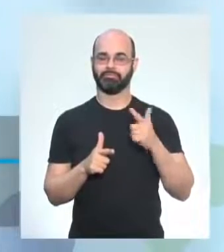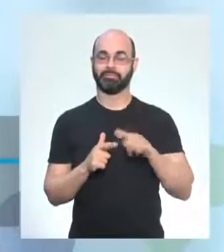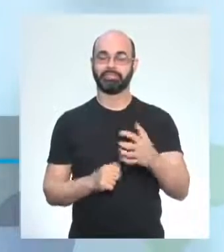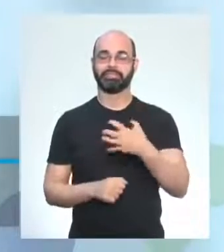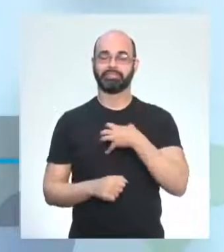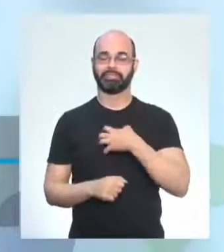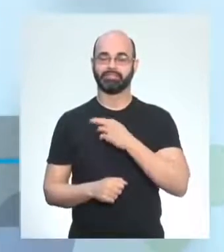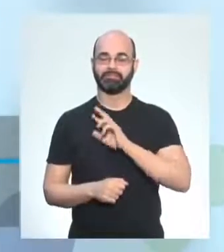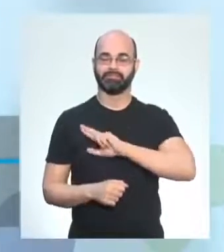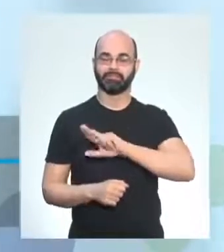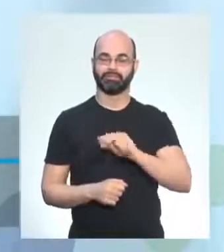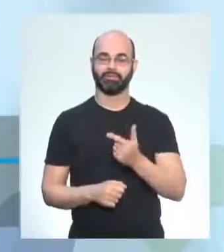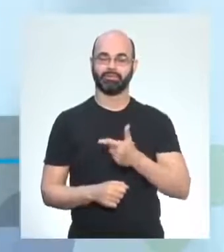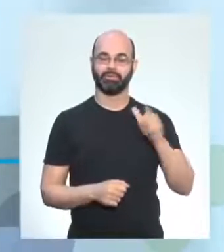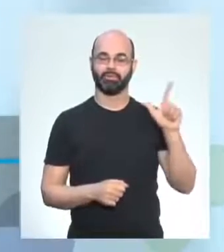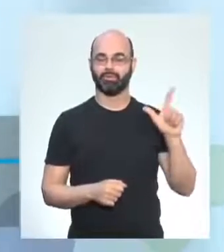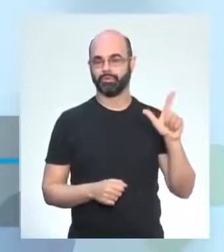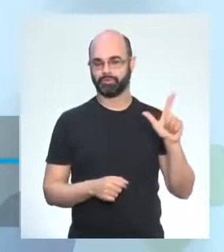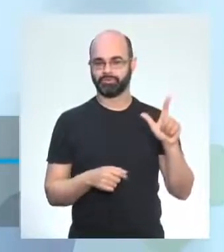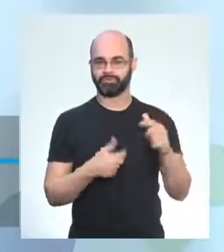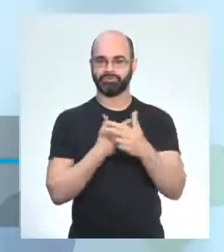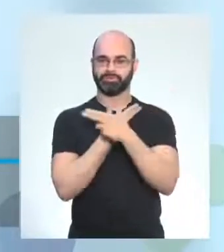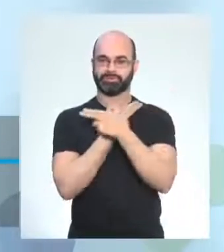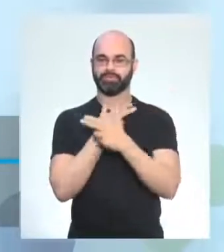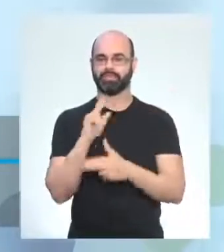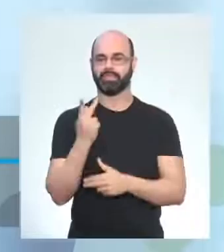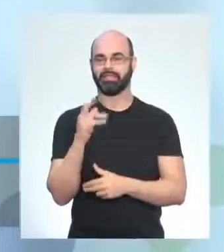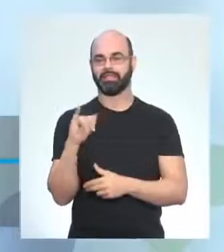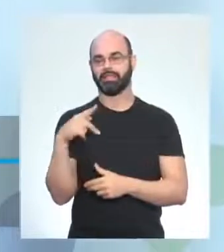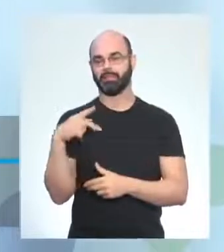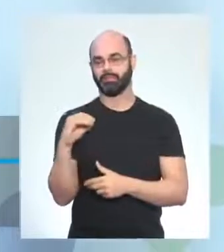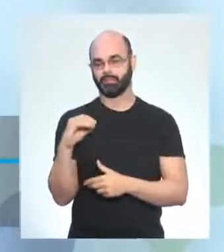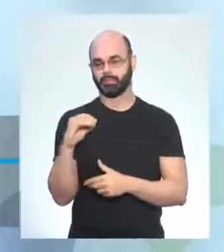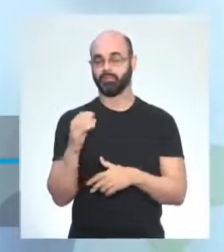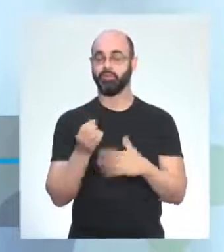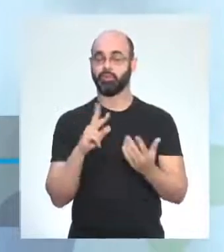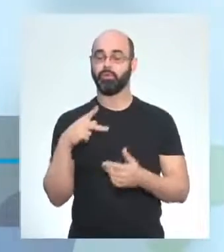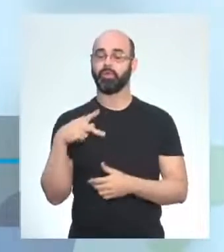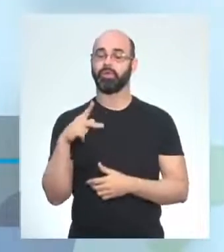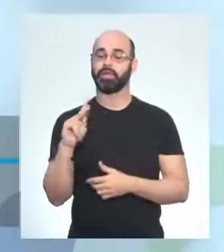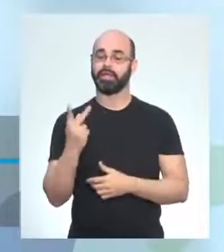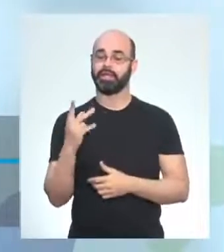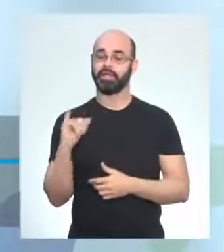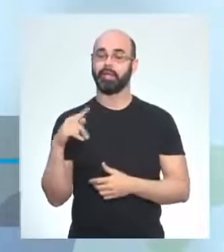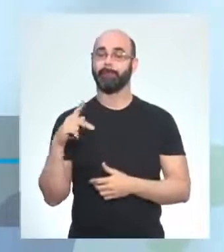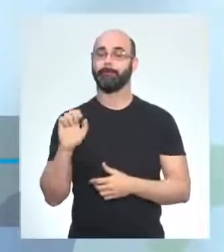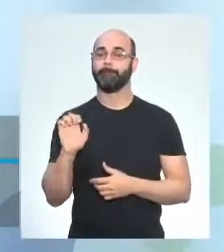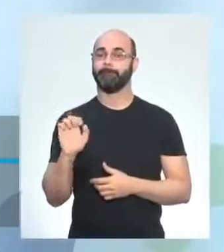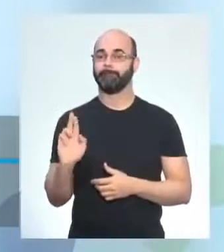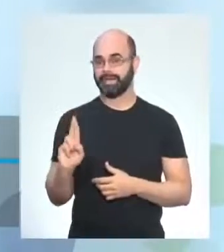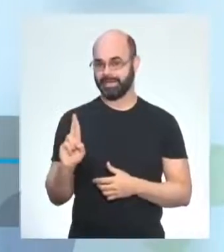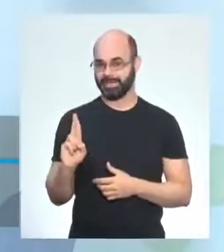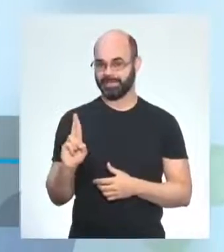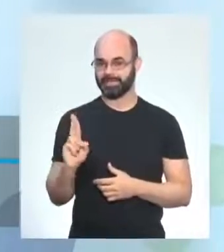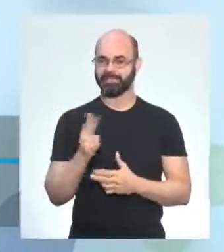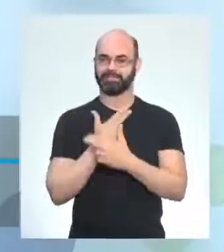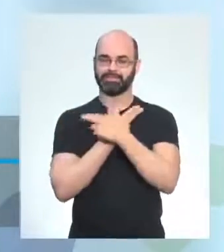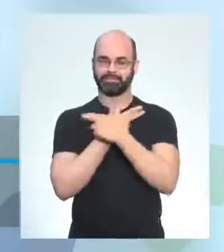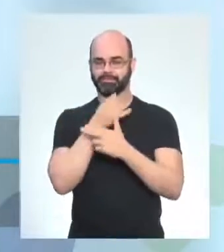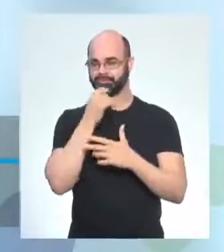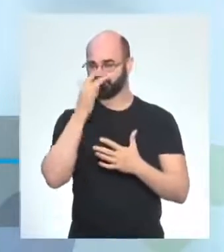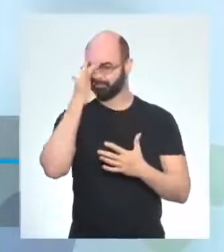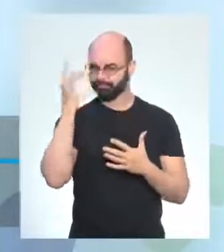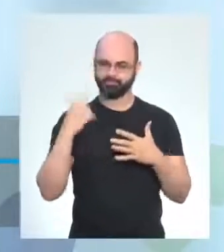sintomas que são característicos do hipotiroidismo. E ela pode ter hipertiroidismo, normalmente vai ser uma pessoa superativa, etc. e